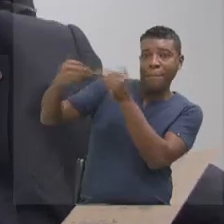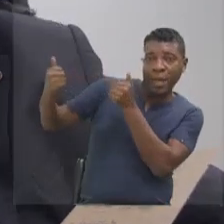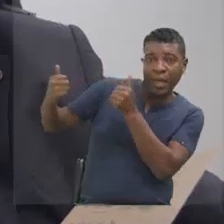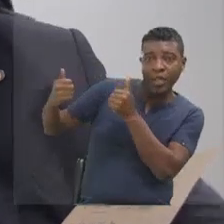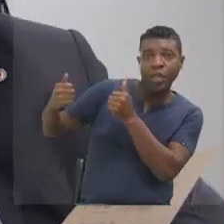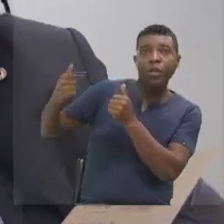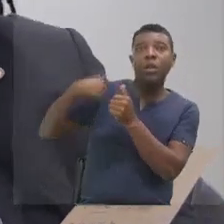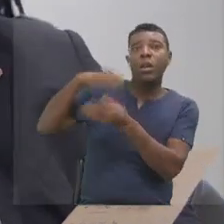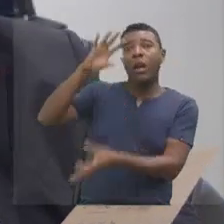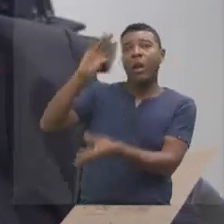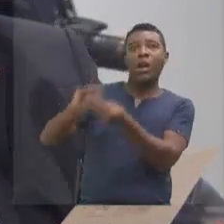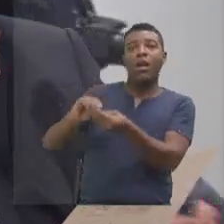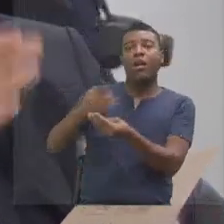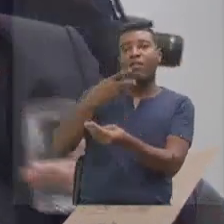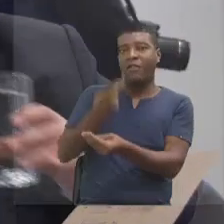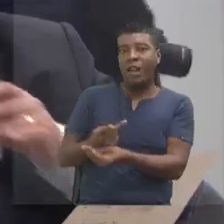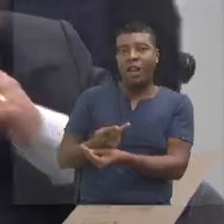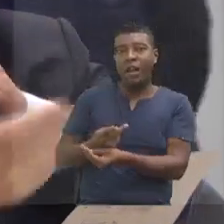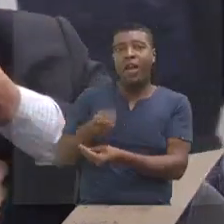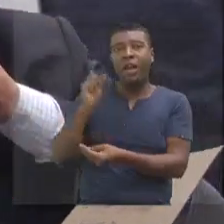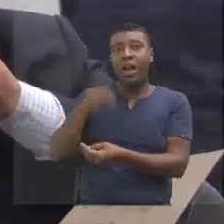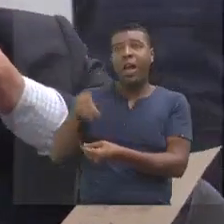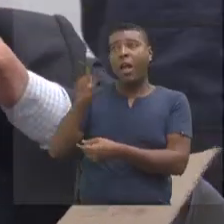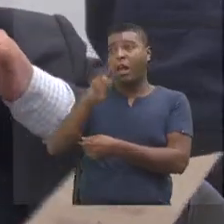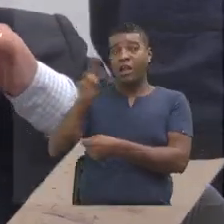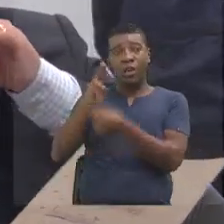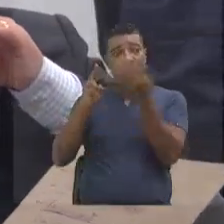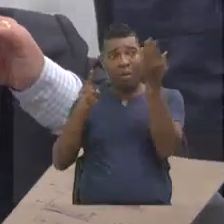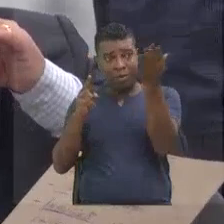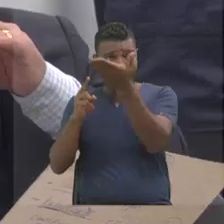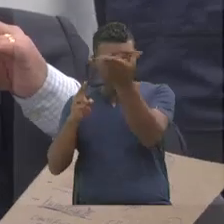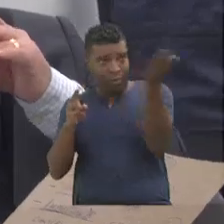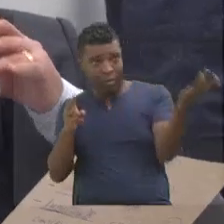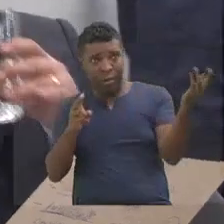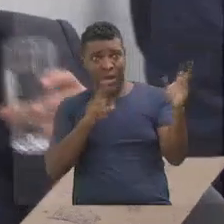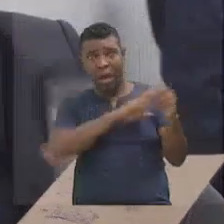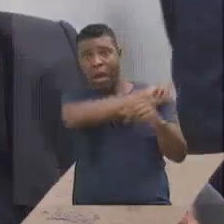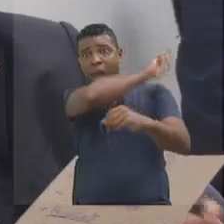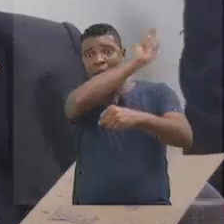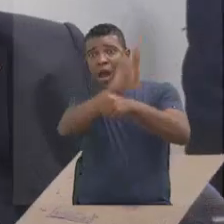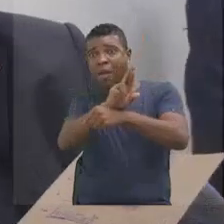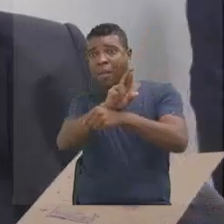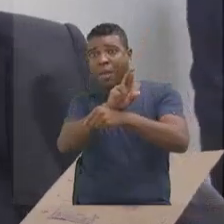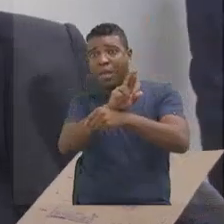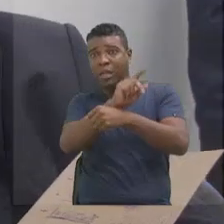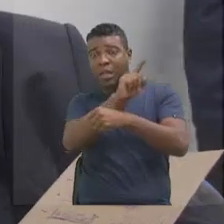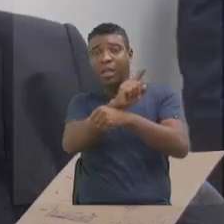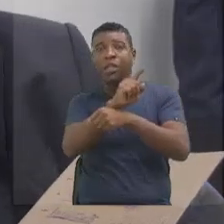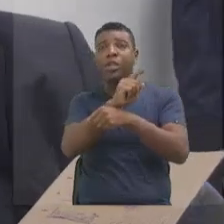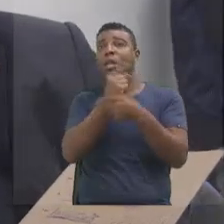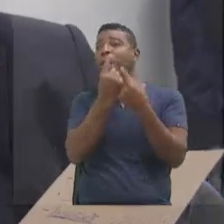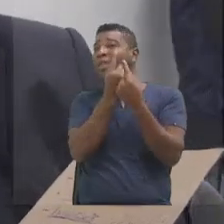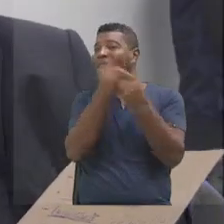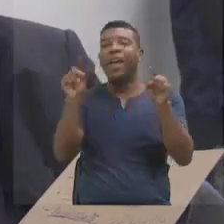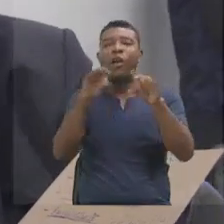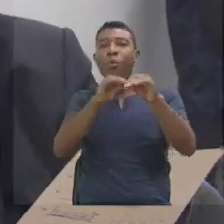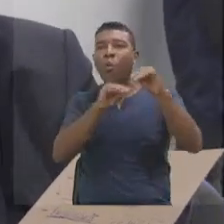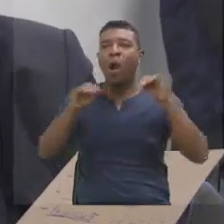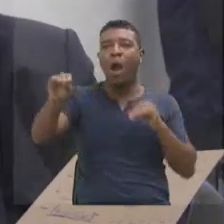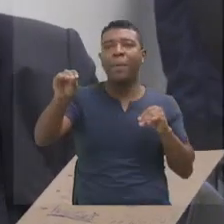meu resumo de fala em nome desses representantes do estofado não ao remanejamento